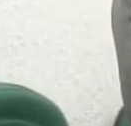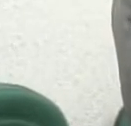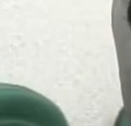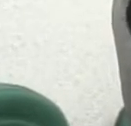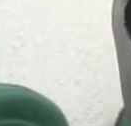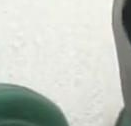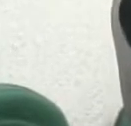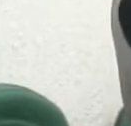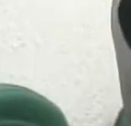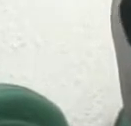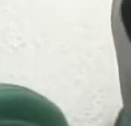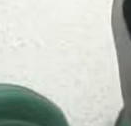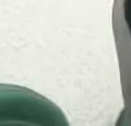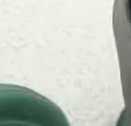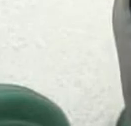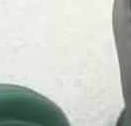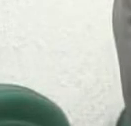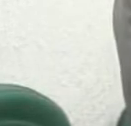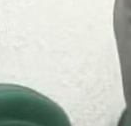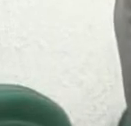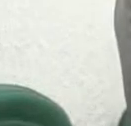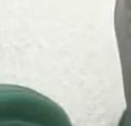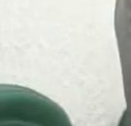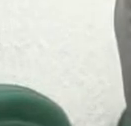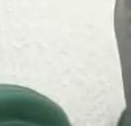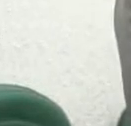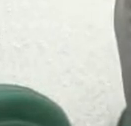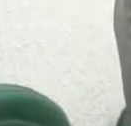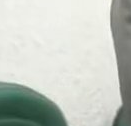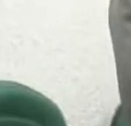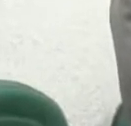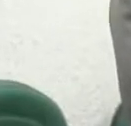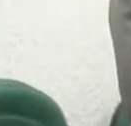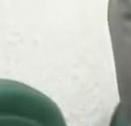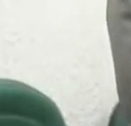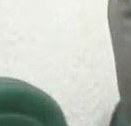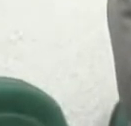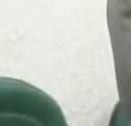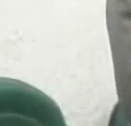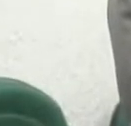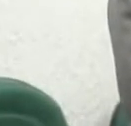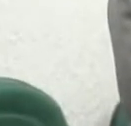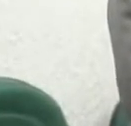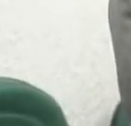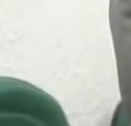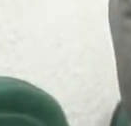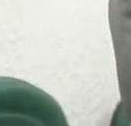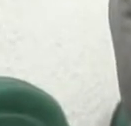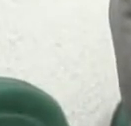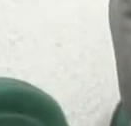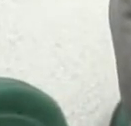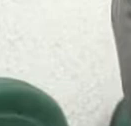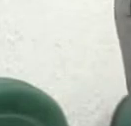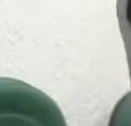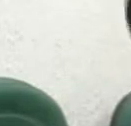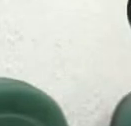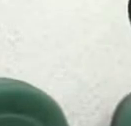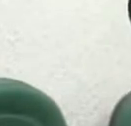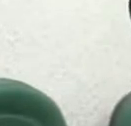solto e queremos recuperá-lo e orientá-lo quando já está formado